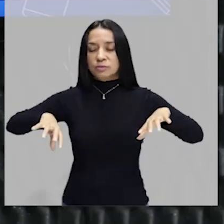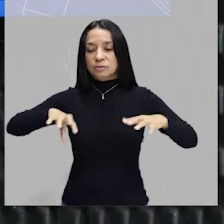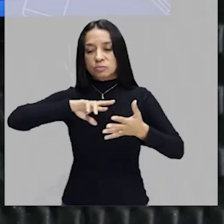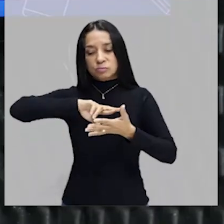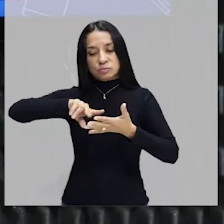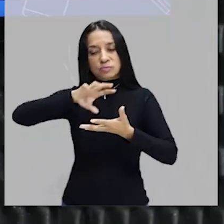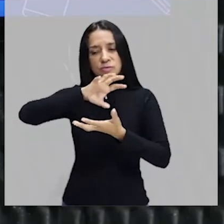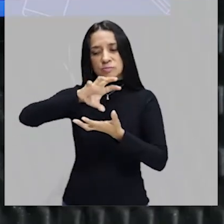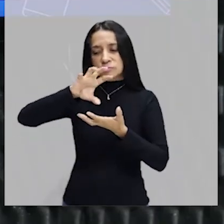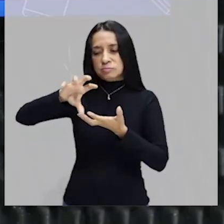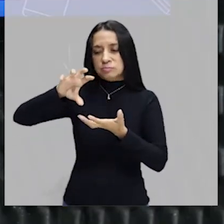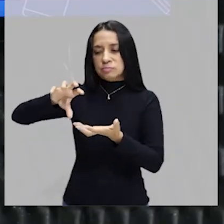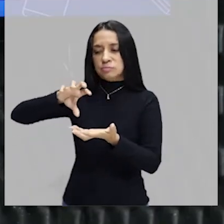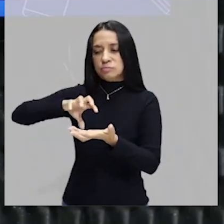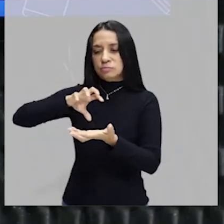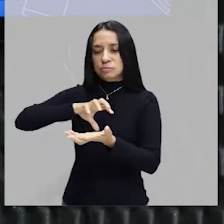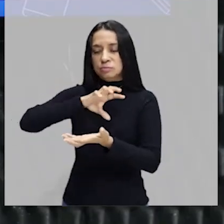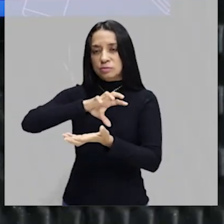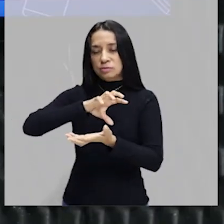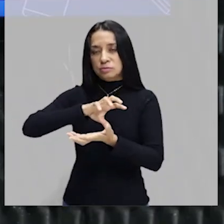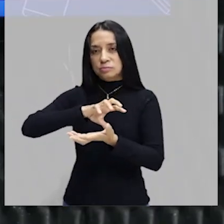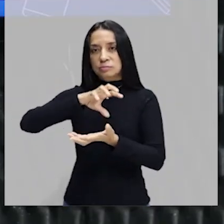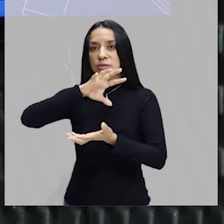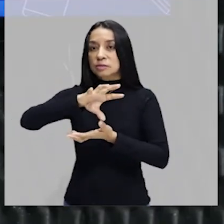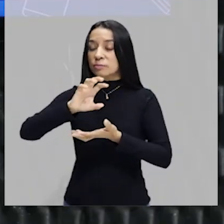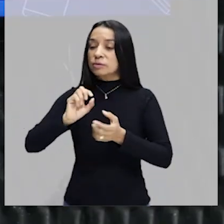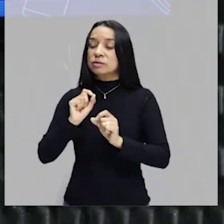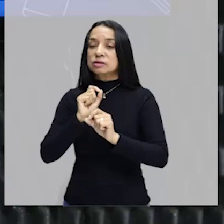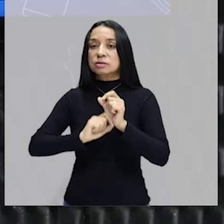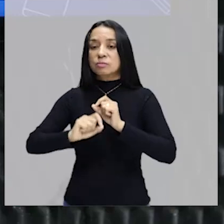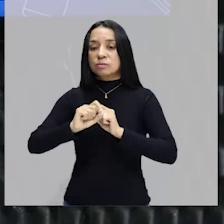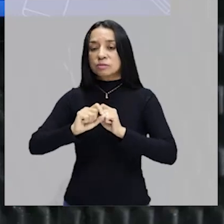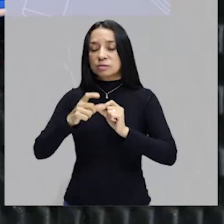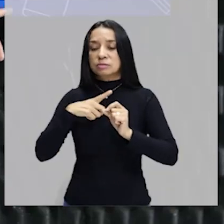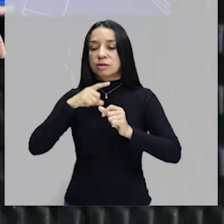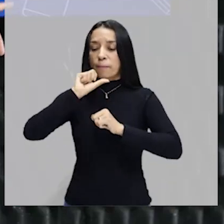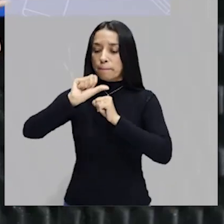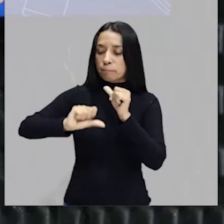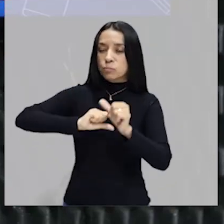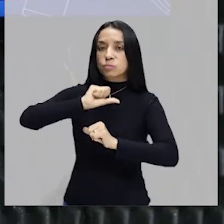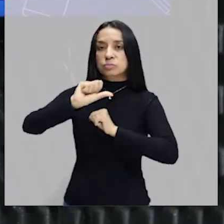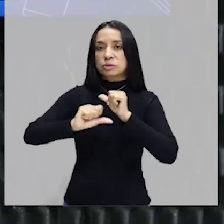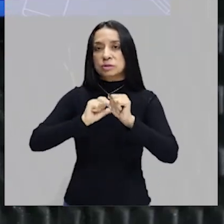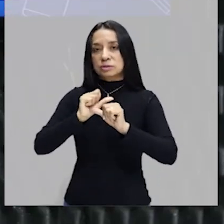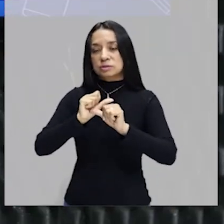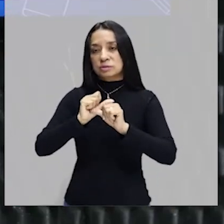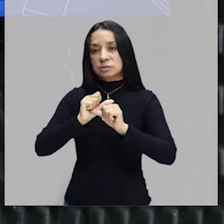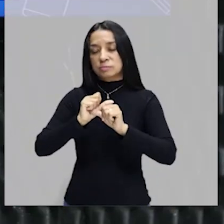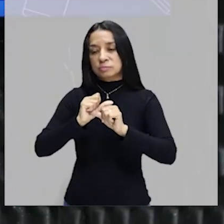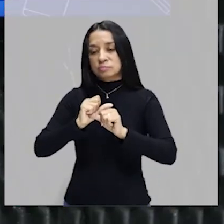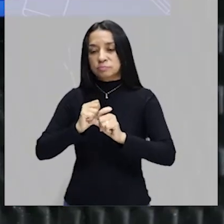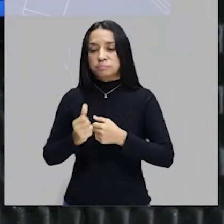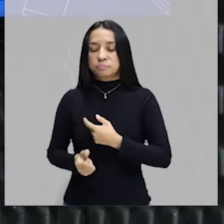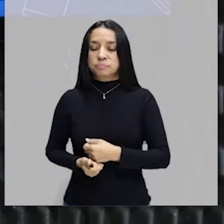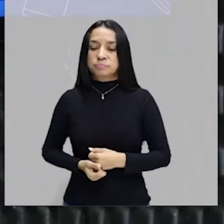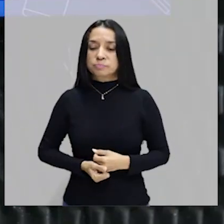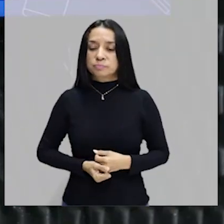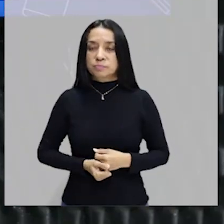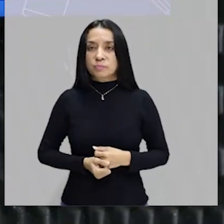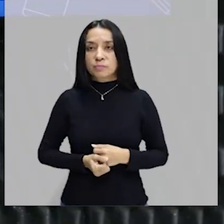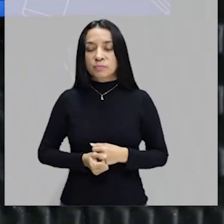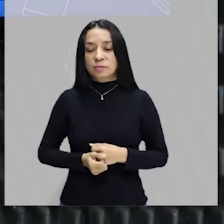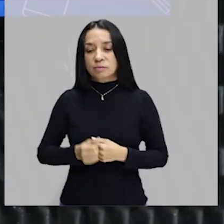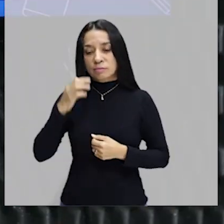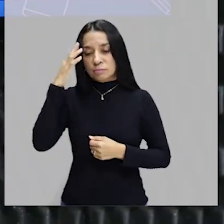diversos continentes, tá? Essa separação promoveu mudanças no clima, porque vamos imaginar, o movimento